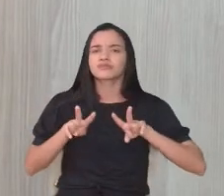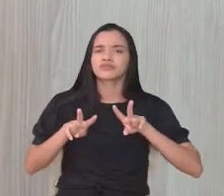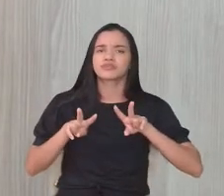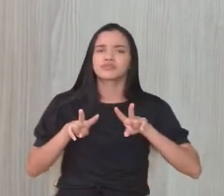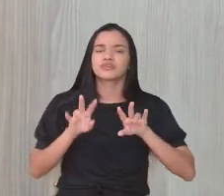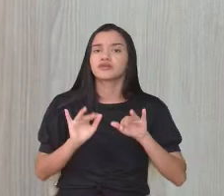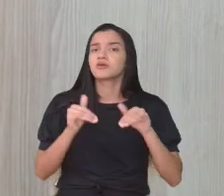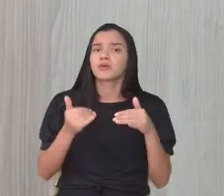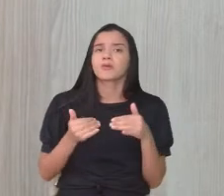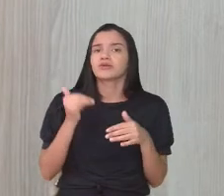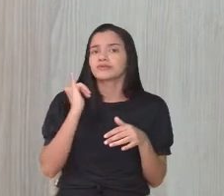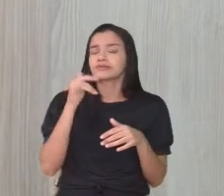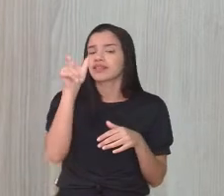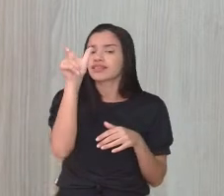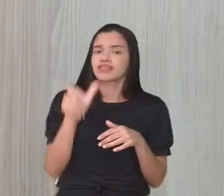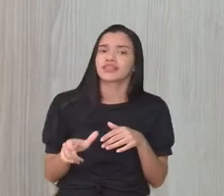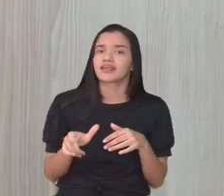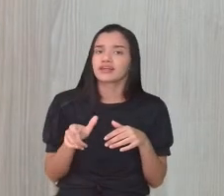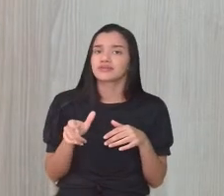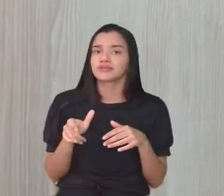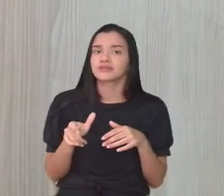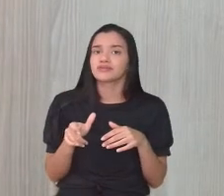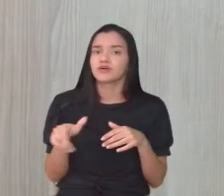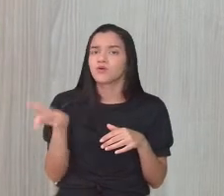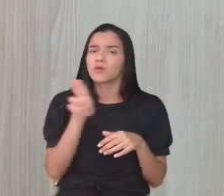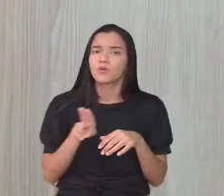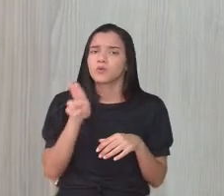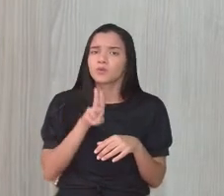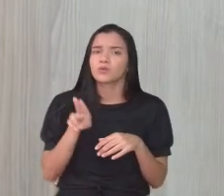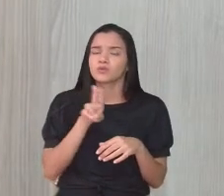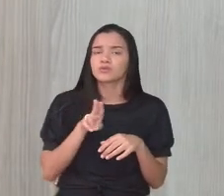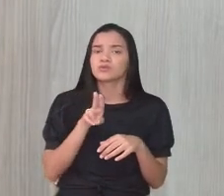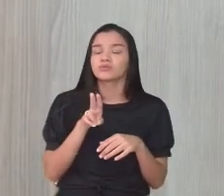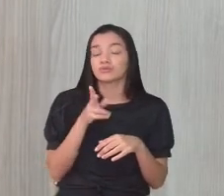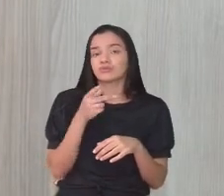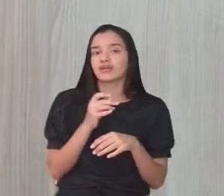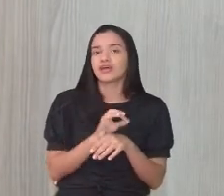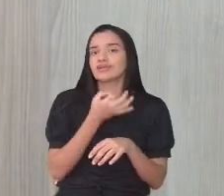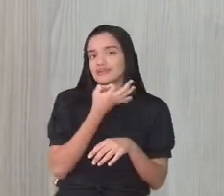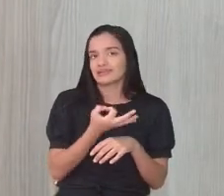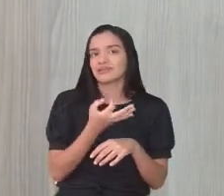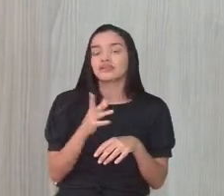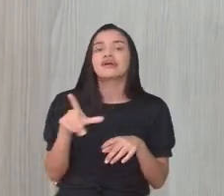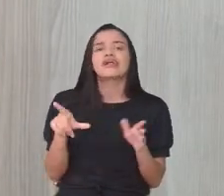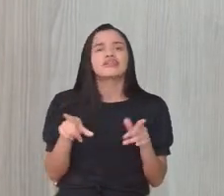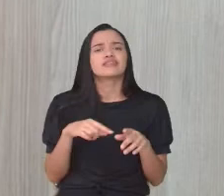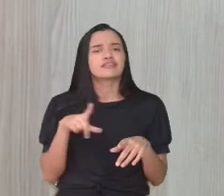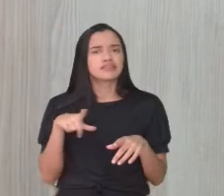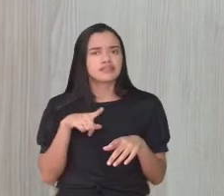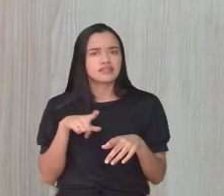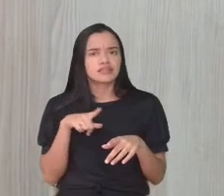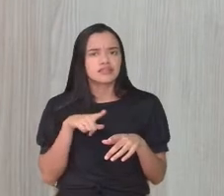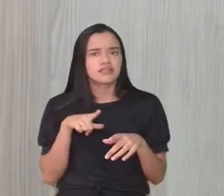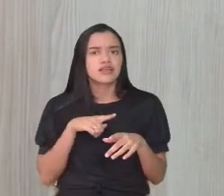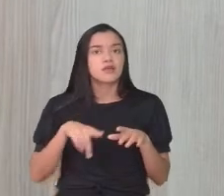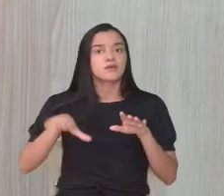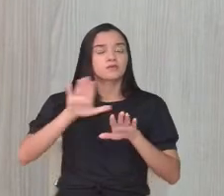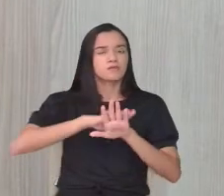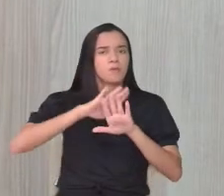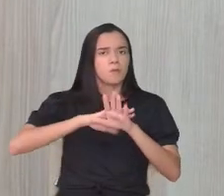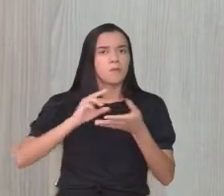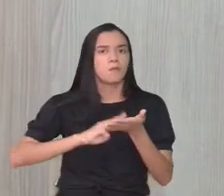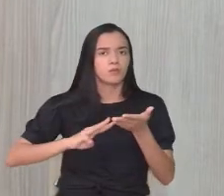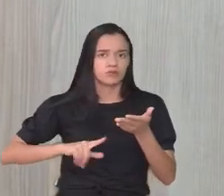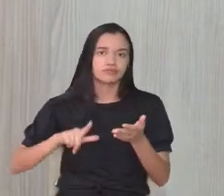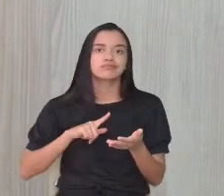o narrador usa a citação direta? Quando ele usa a citação indireta? Porque há motivos também por trás disso. Então, toda a escolha